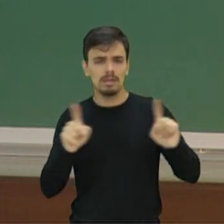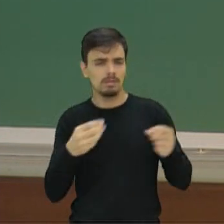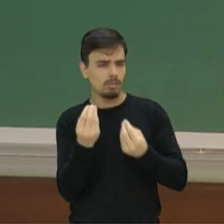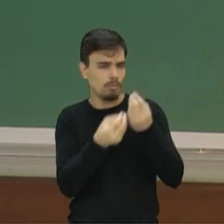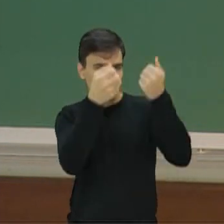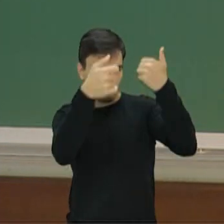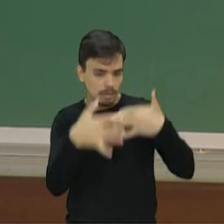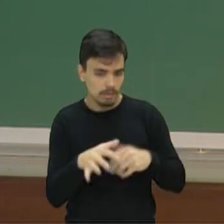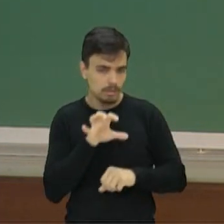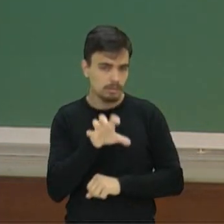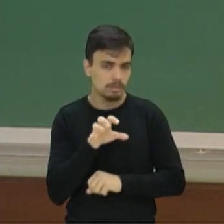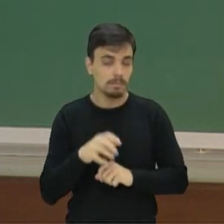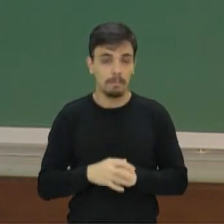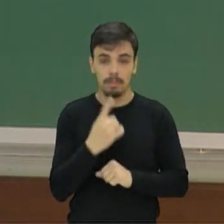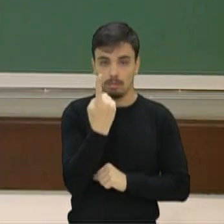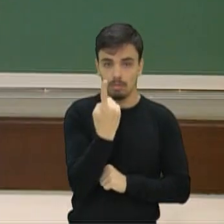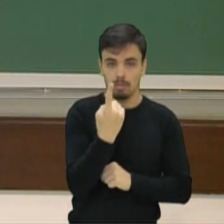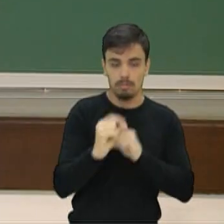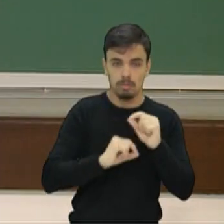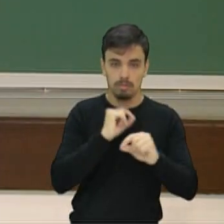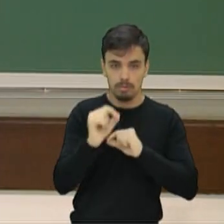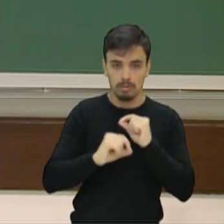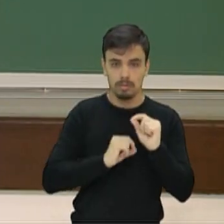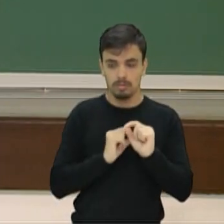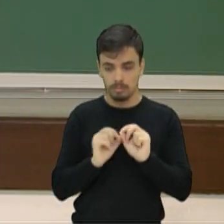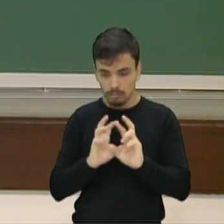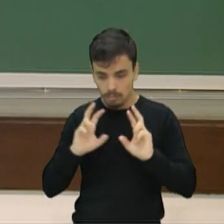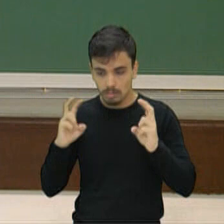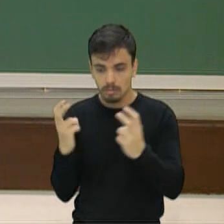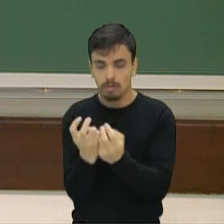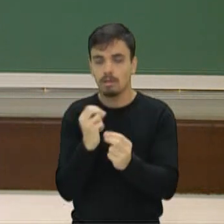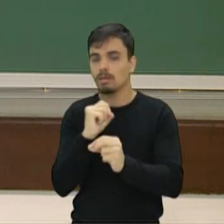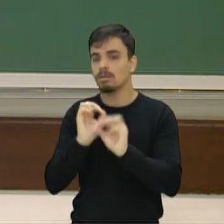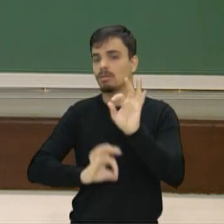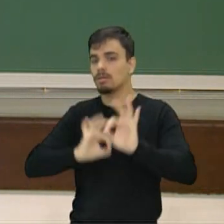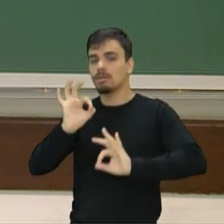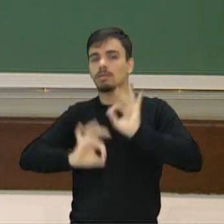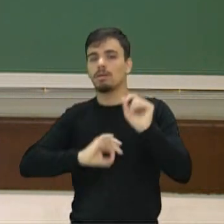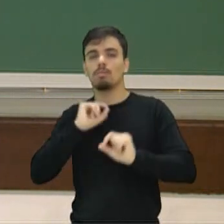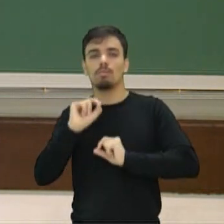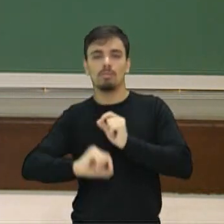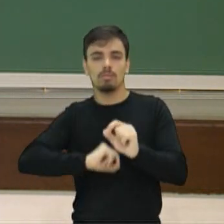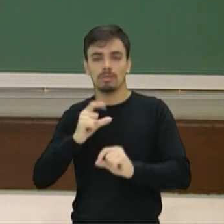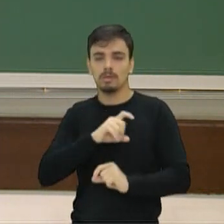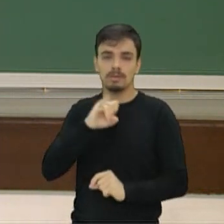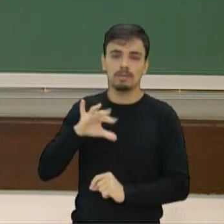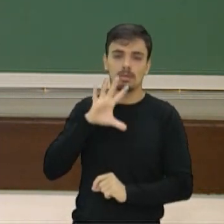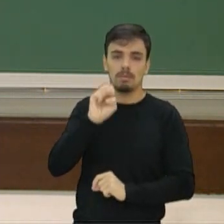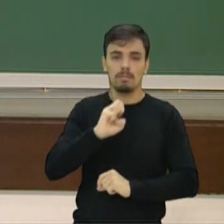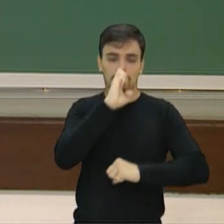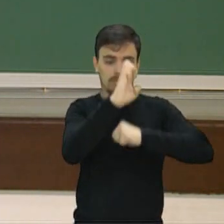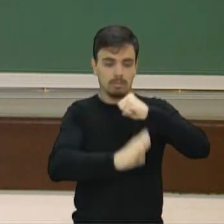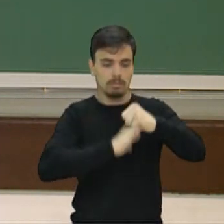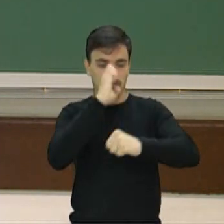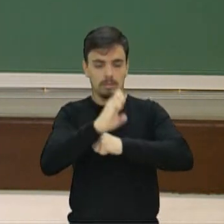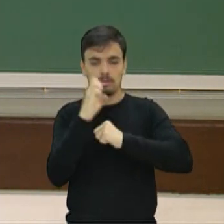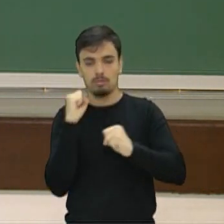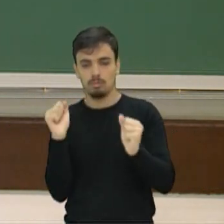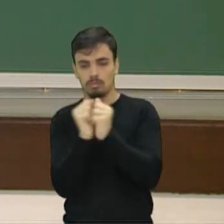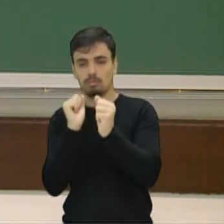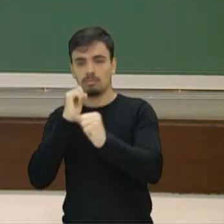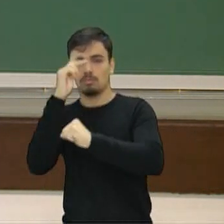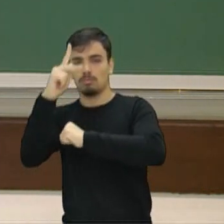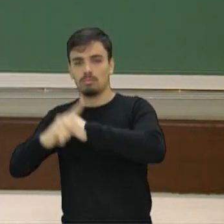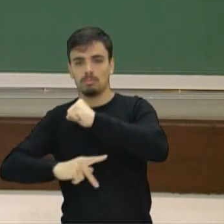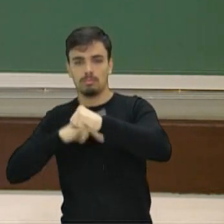explica isso? Em uma convenção, eles organizaram o seguinte, olha, se eu pego um elétron e junto com um próton, e